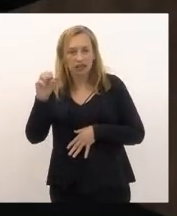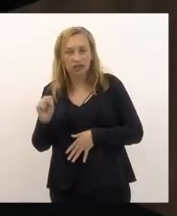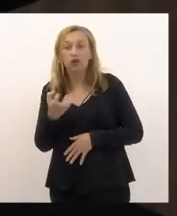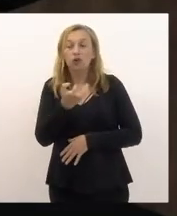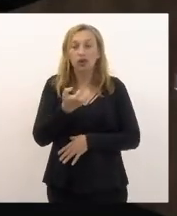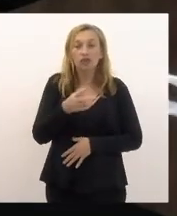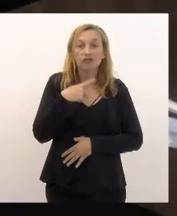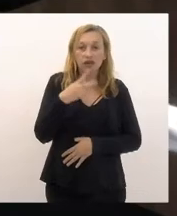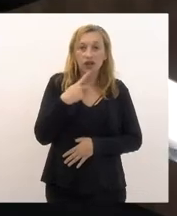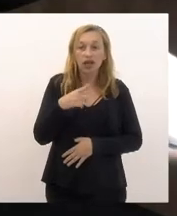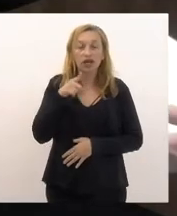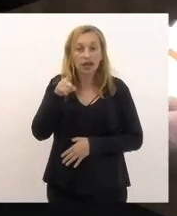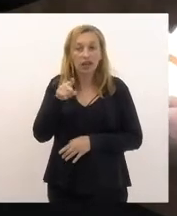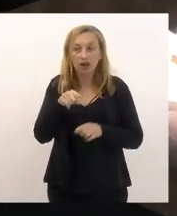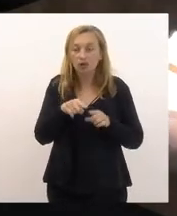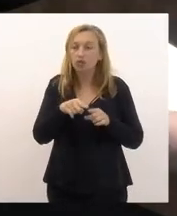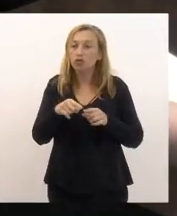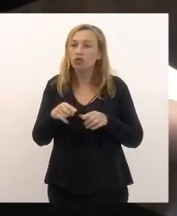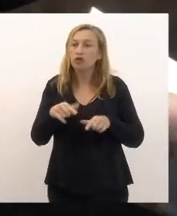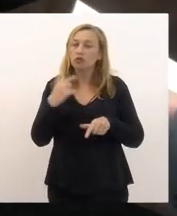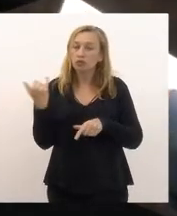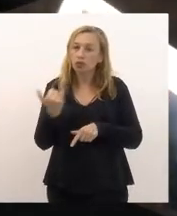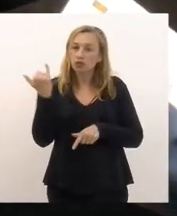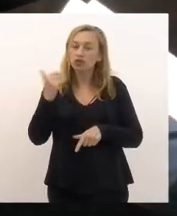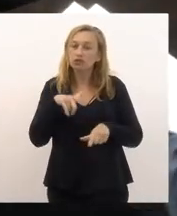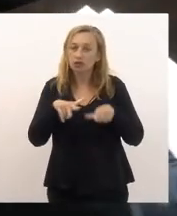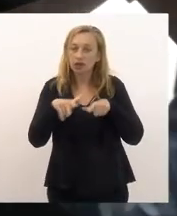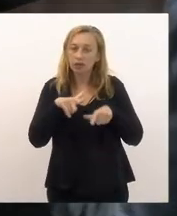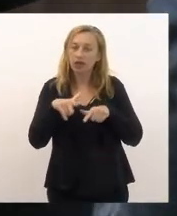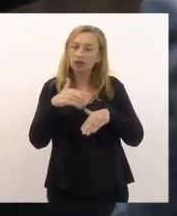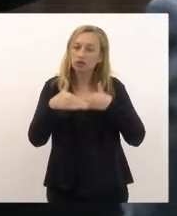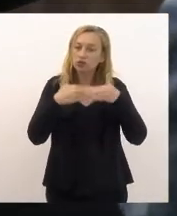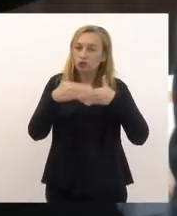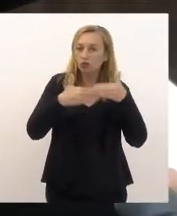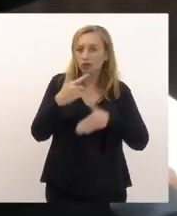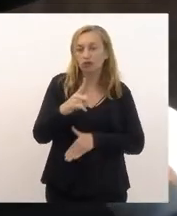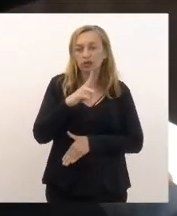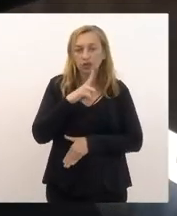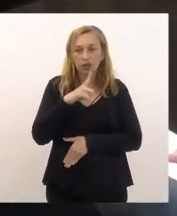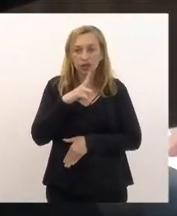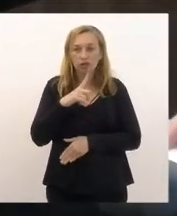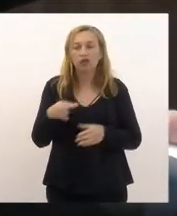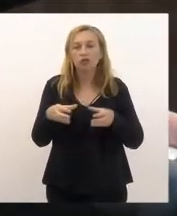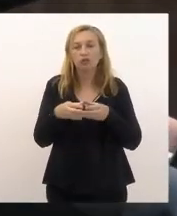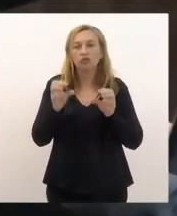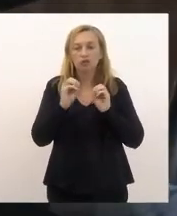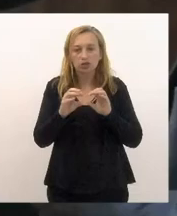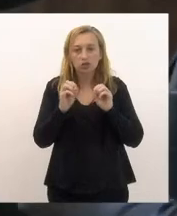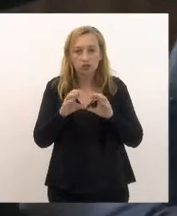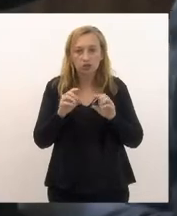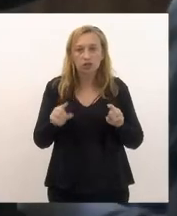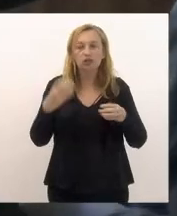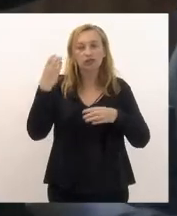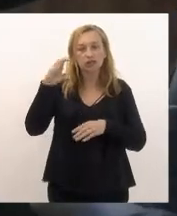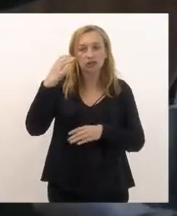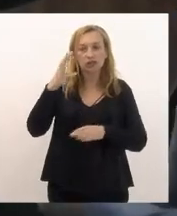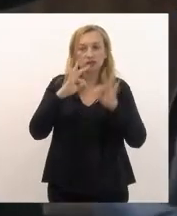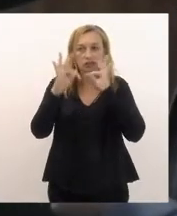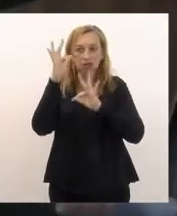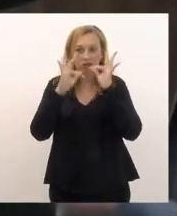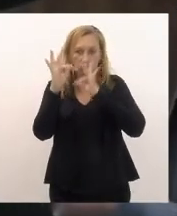ressaltar que essa é uma linha de trabalho que nós temos desenvolvido, né, na Comissão de Educação, na Comissão de Ciência e